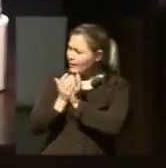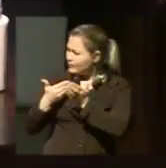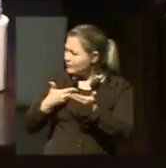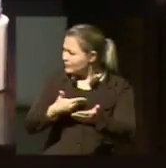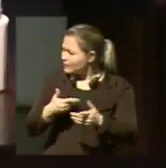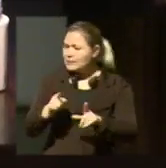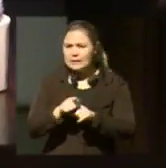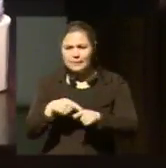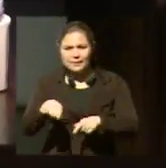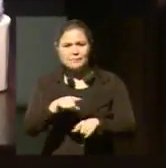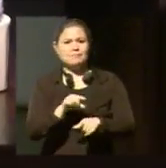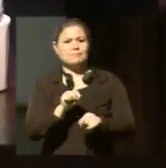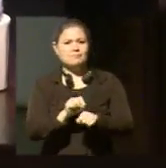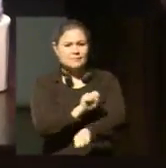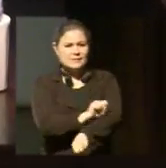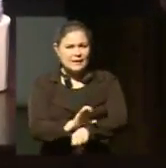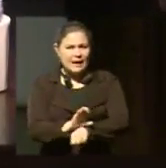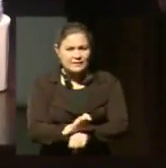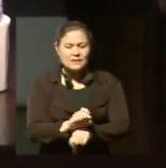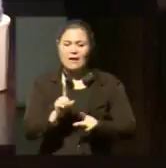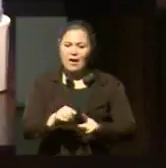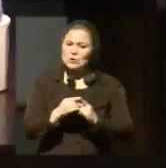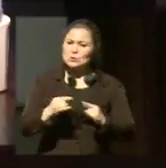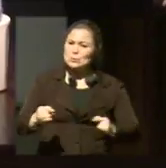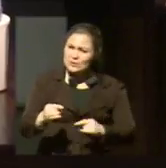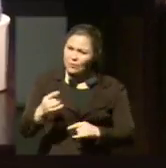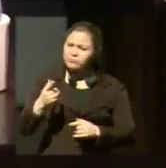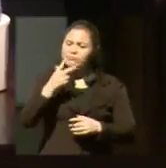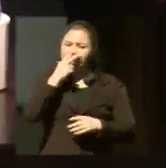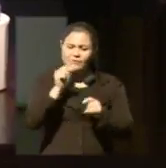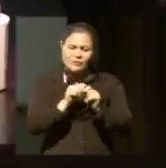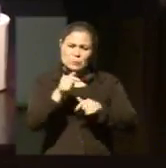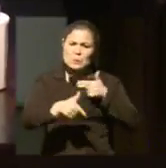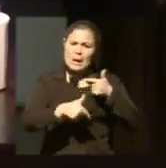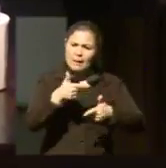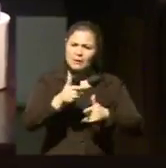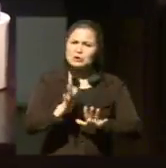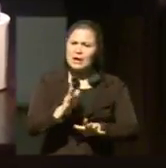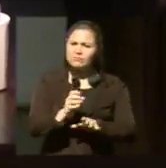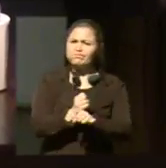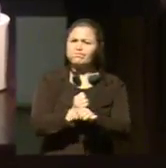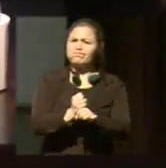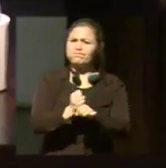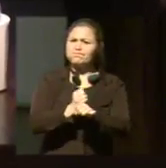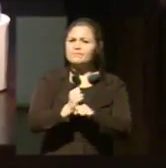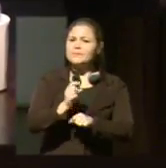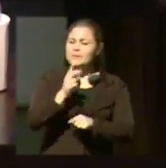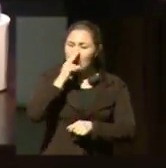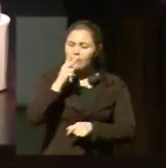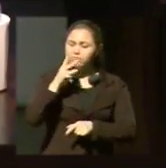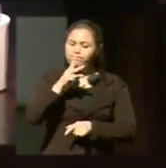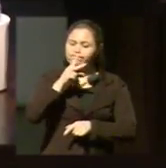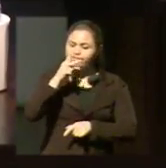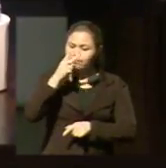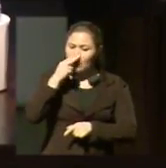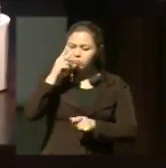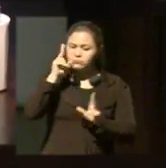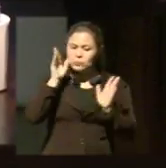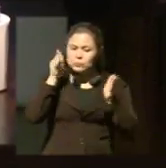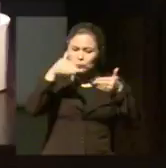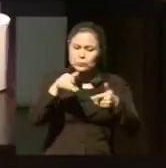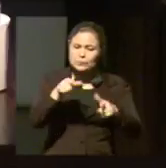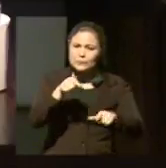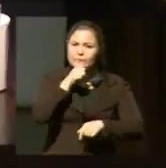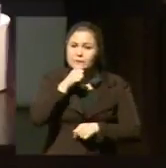e pelo SESC, né? Uma instituição que realiza um trabalho já há tanto tempo reconhecido na área de envelhecimento, então é